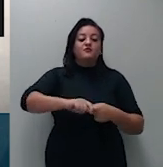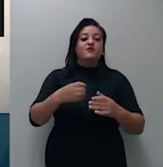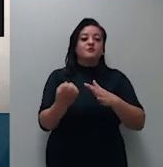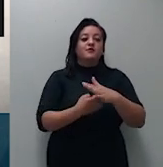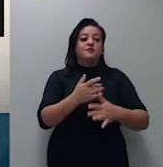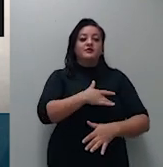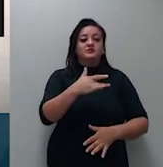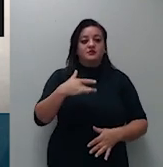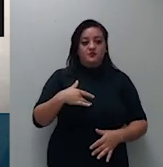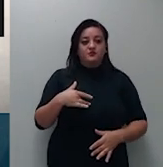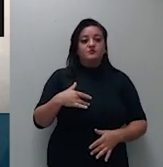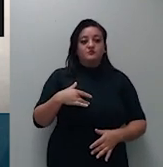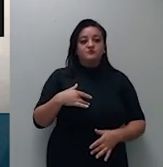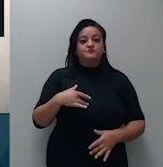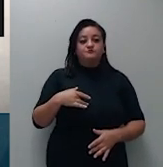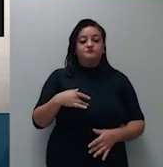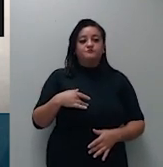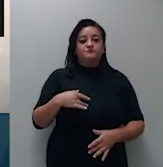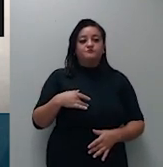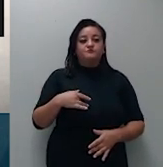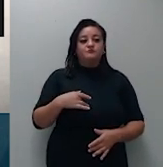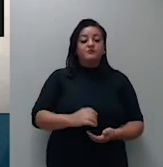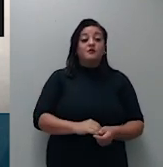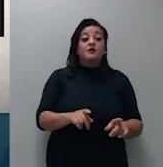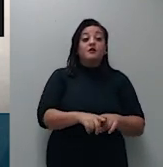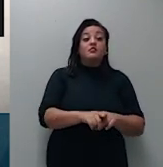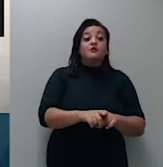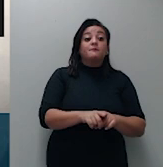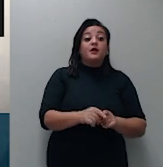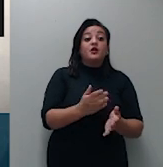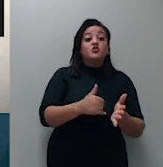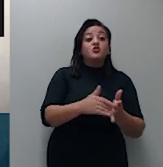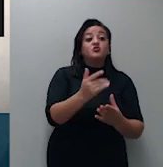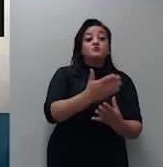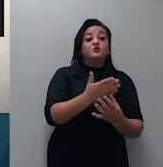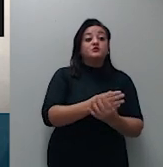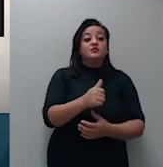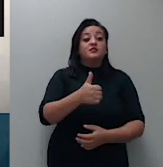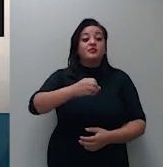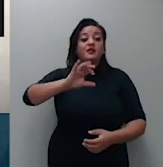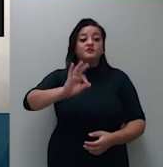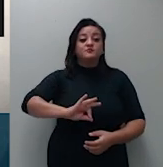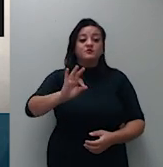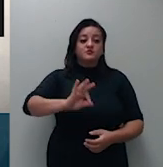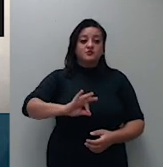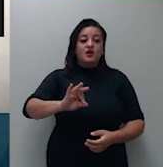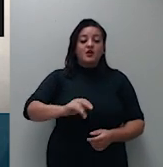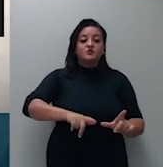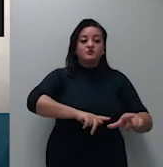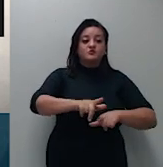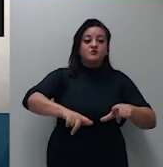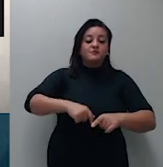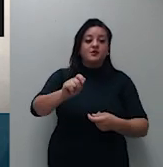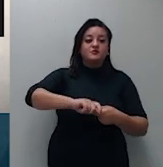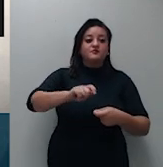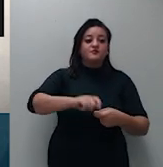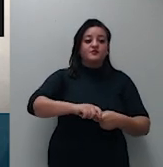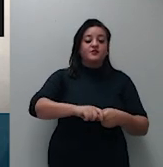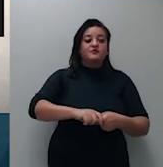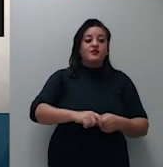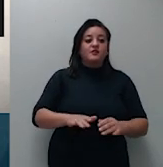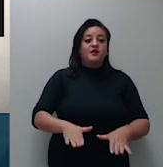serviços prestados o convênio de reciprocidade e ainda o serviço